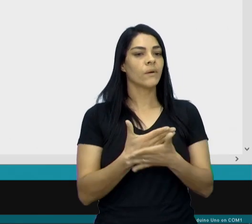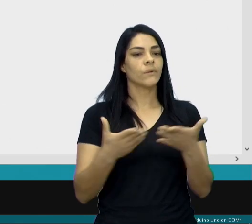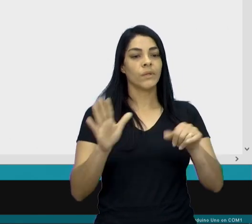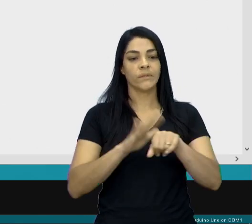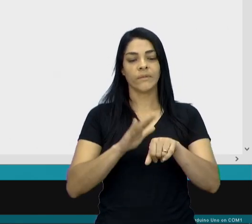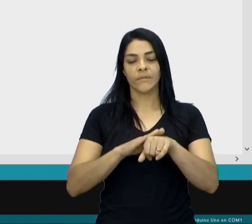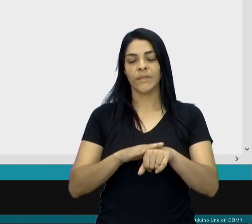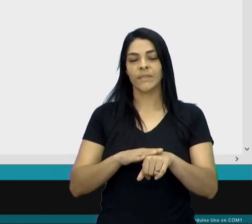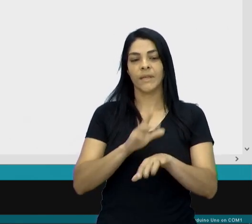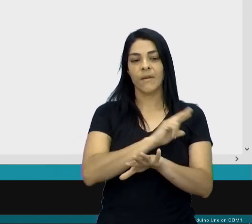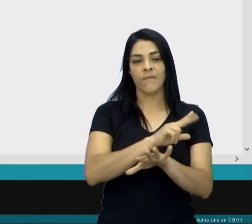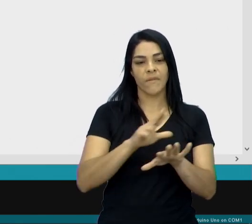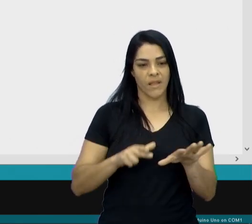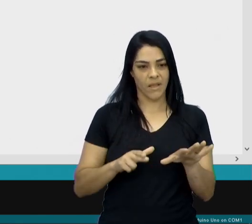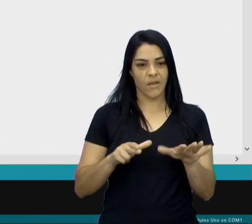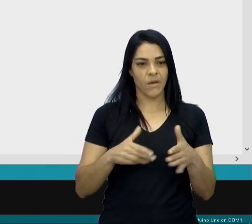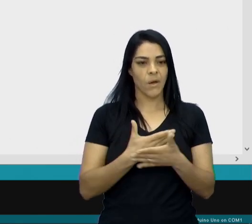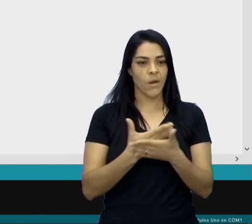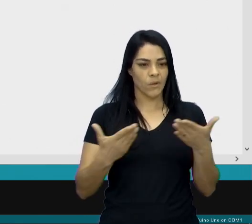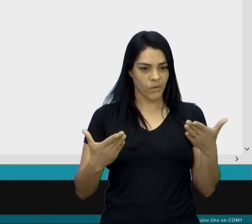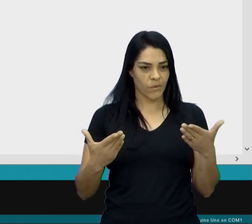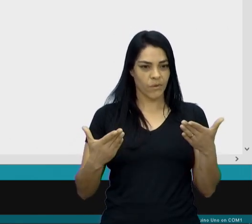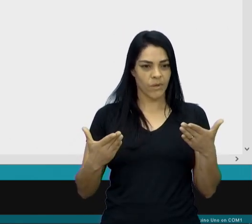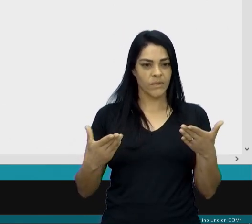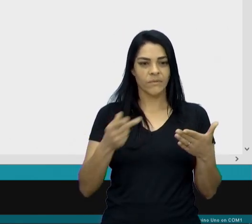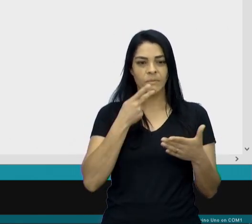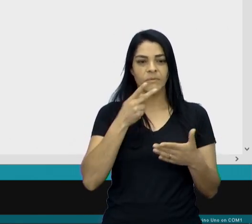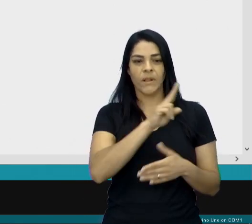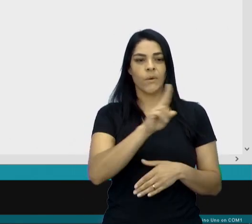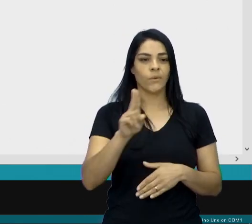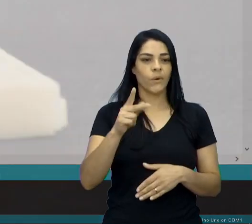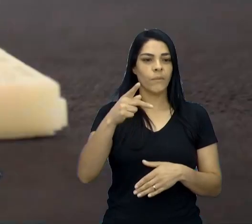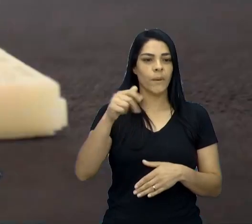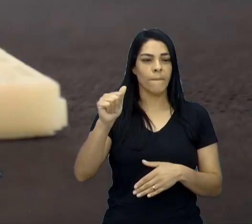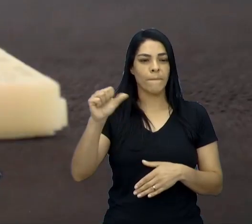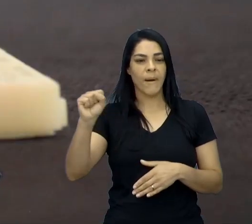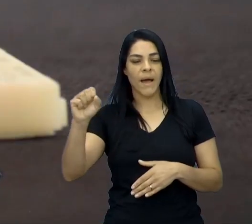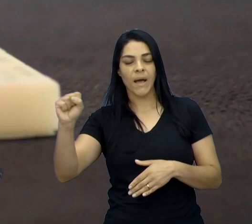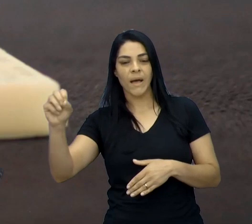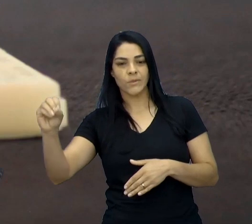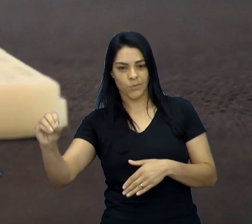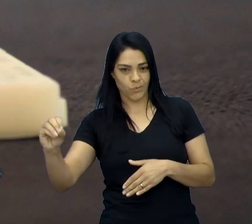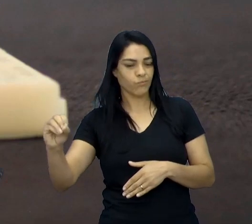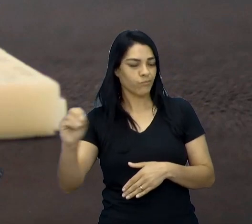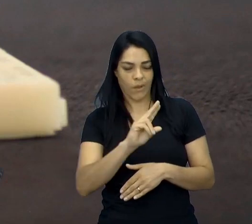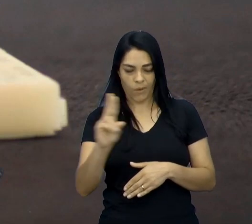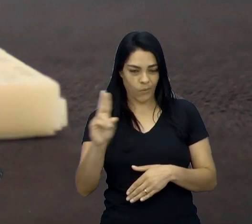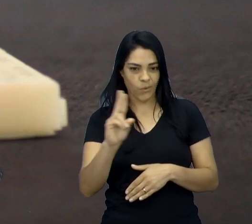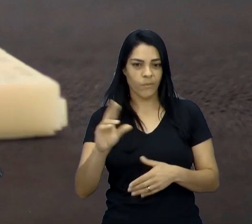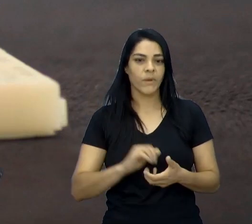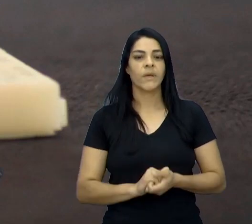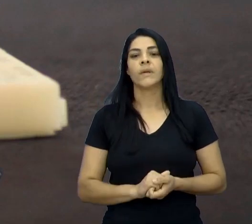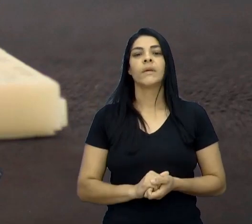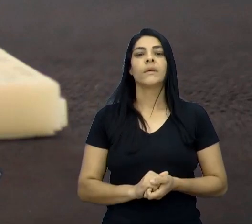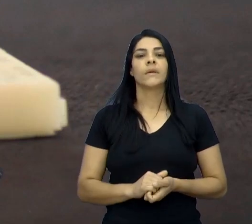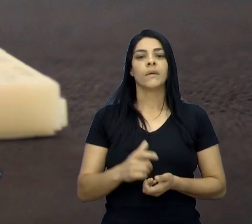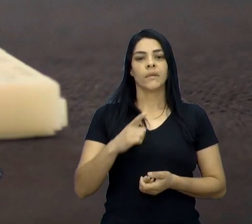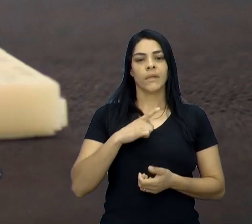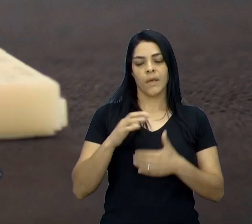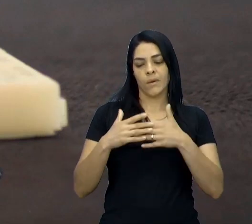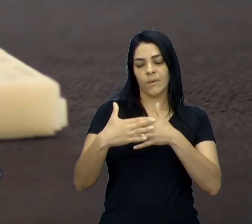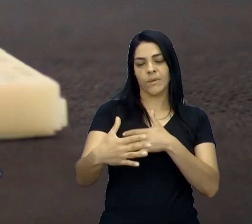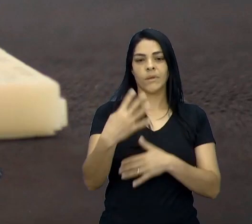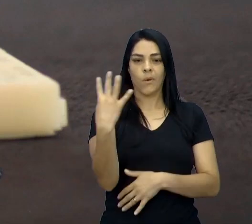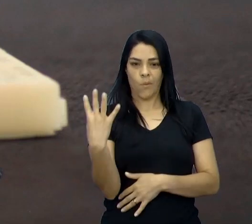uma outra variável que eu vou chamar passo atual da sequência. Porque olha aqui para mim na câmera 3, ó. Você tem uma sequência, digamos,